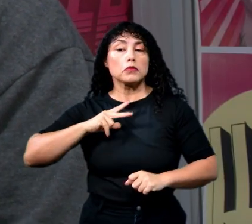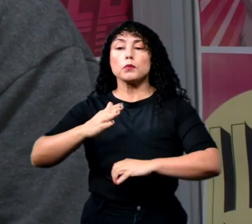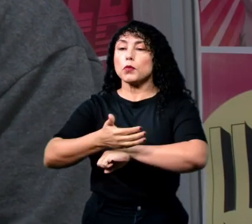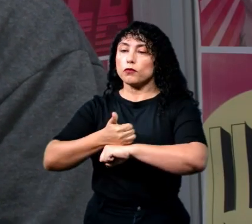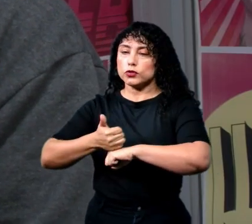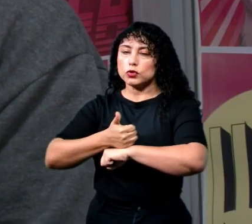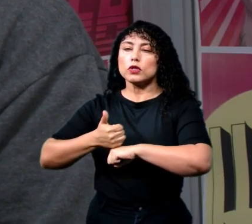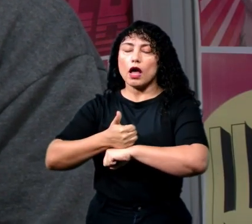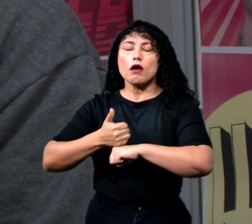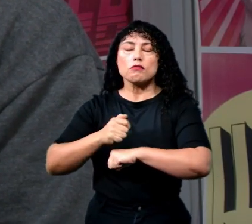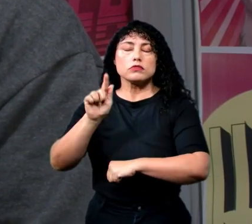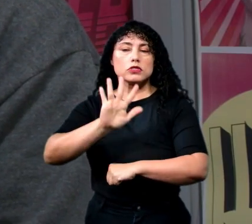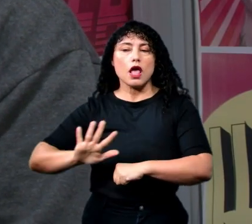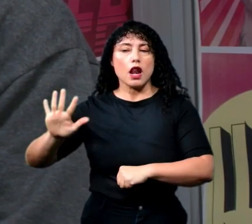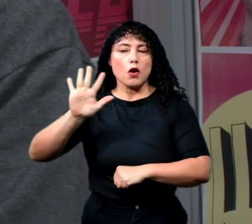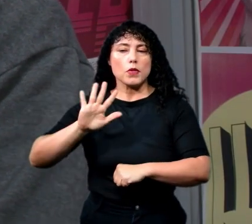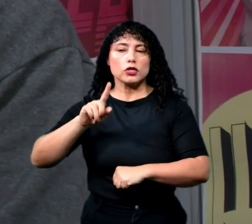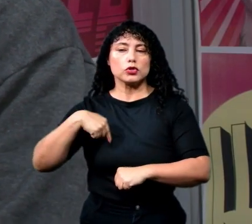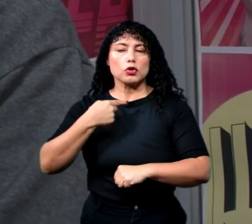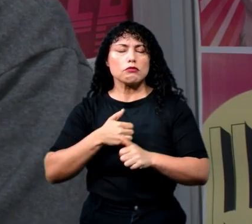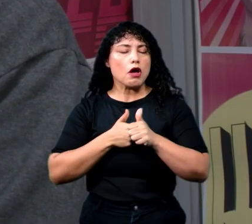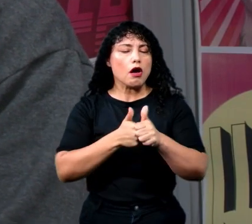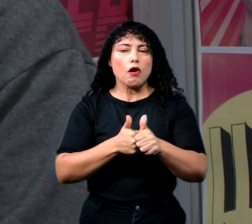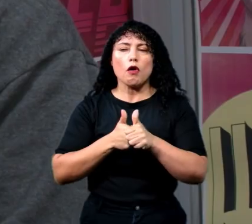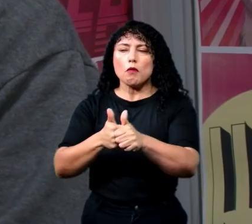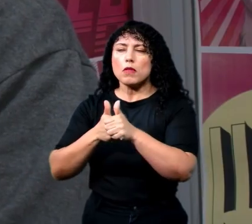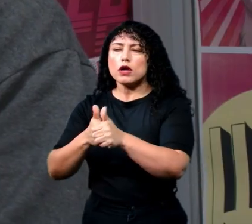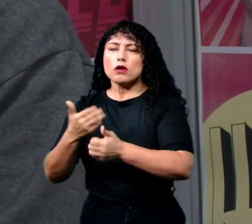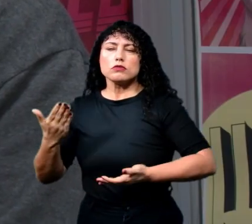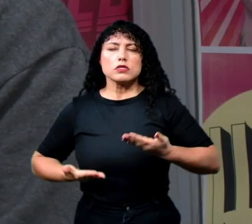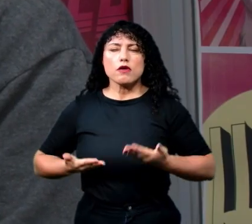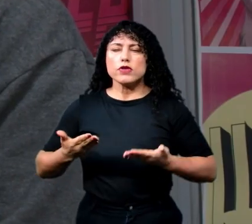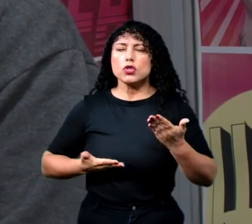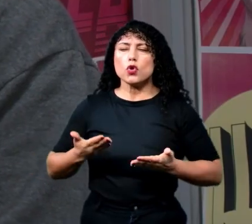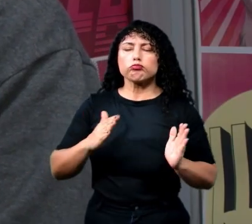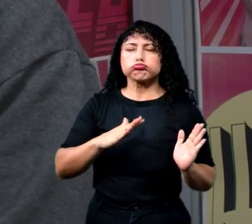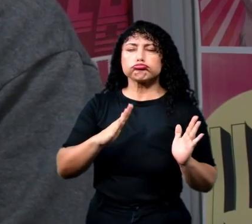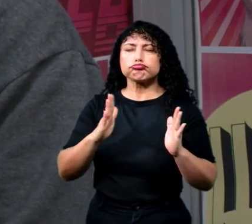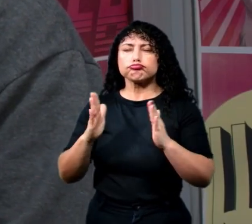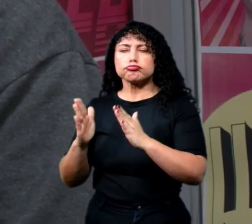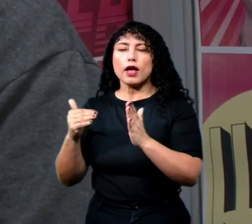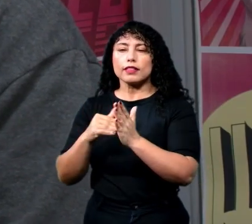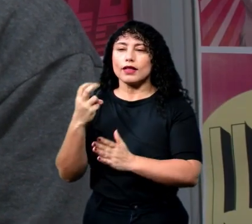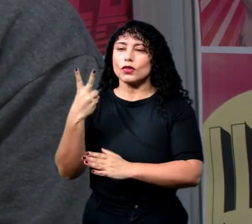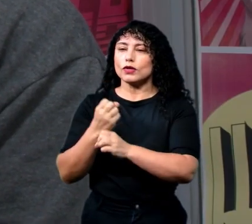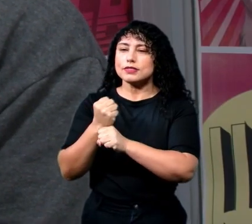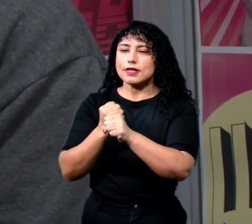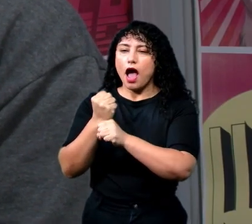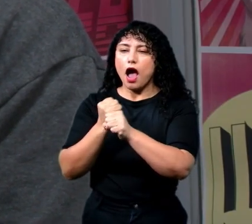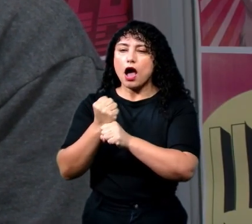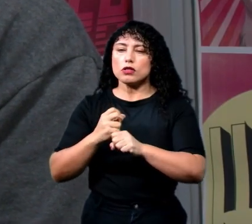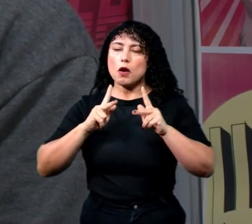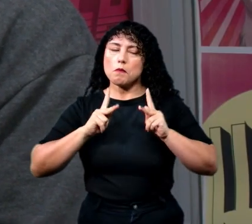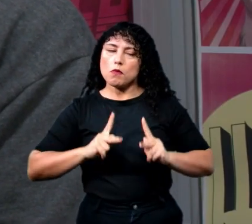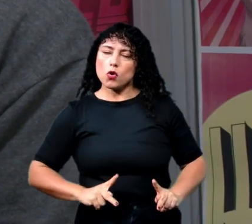profissional, que geralmente a gente fica acompanhando o servidor durante até 2 anos, aquela conduta,